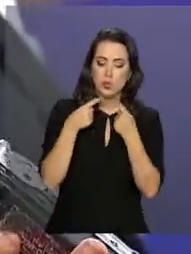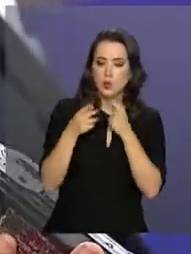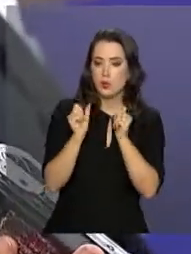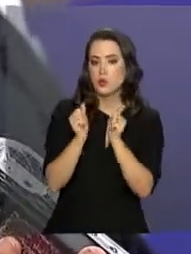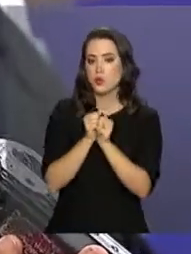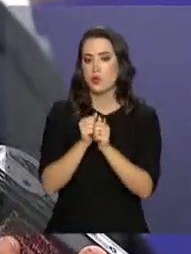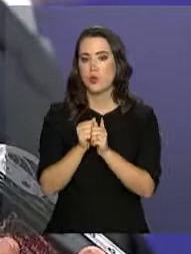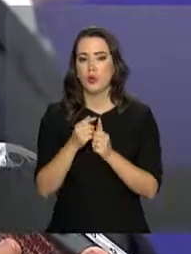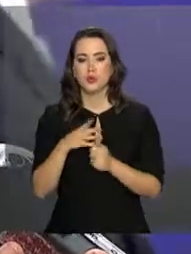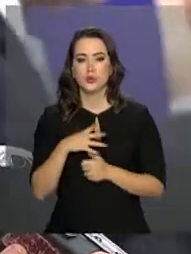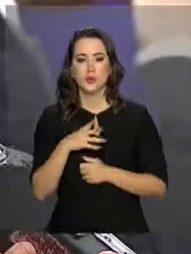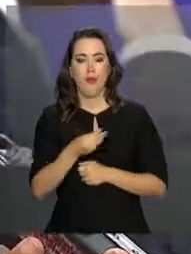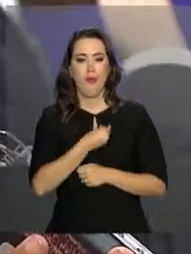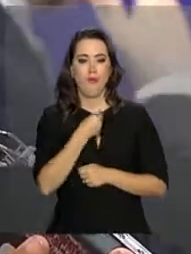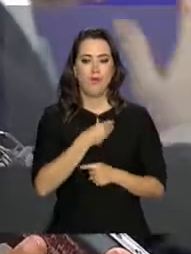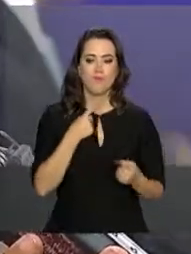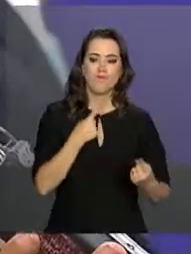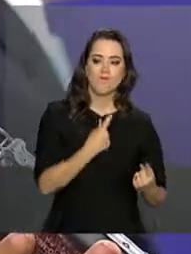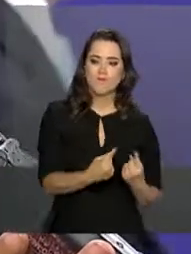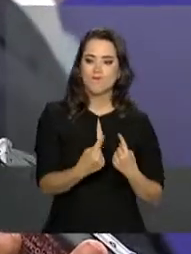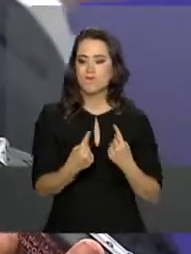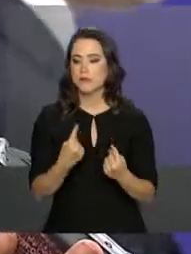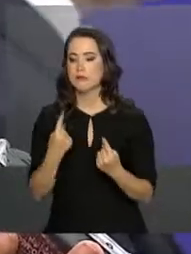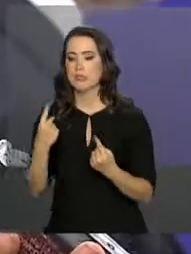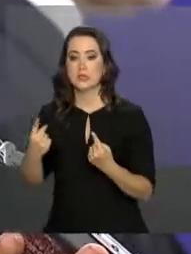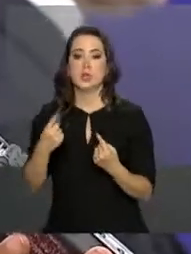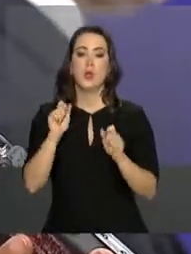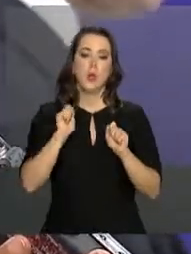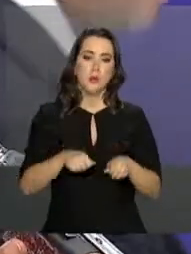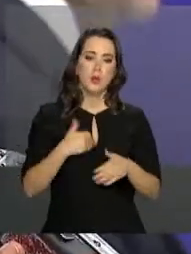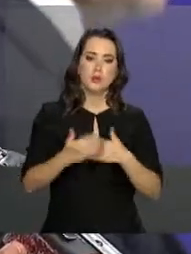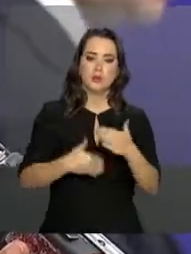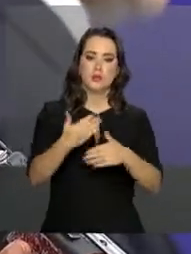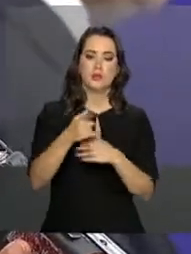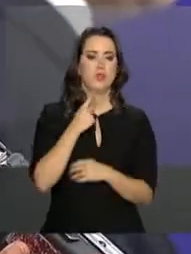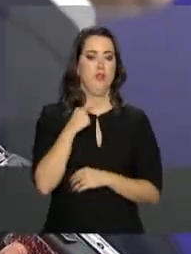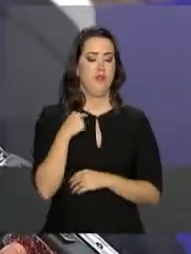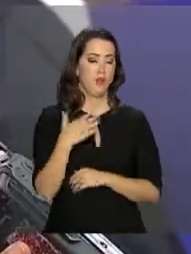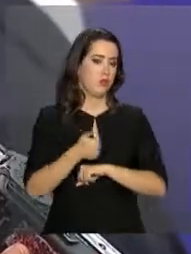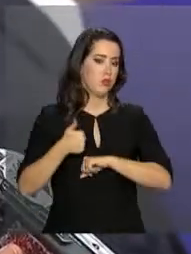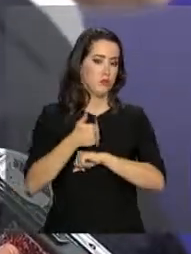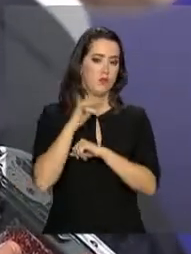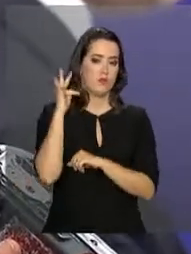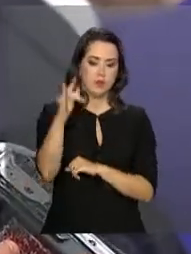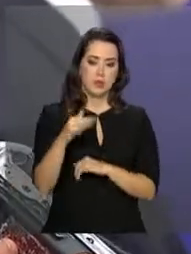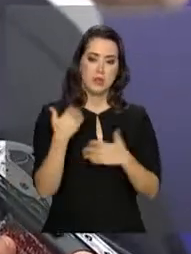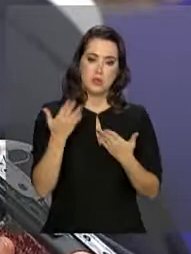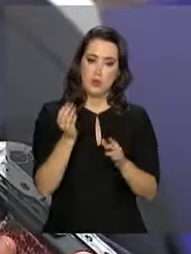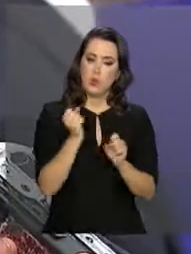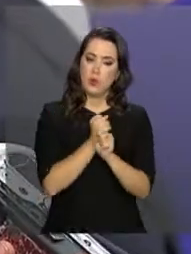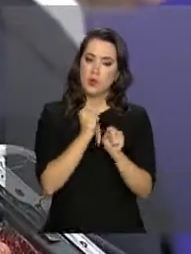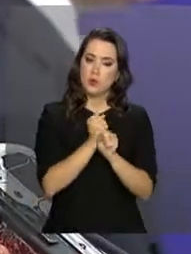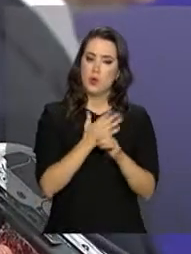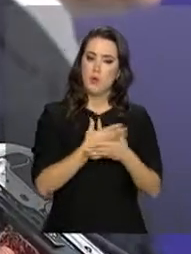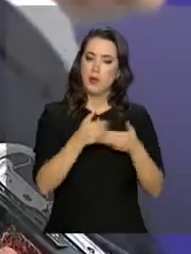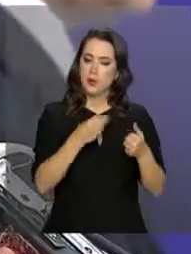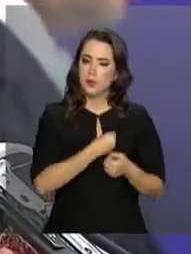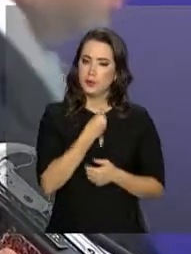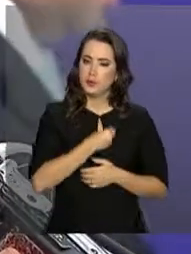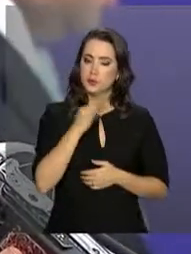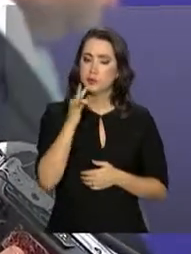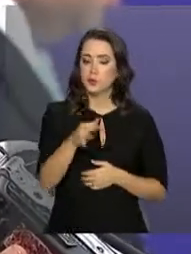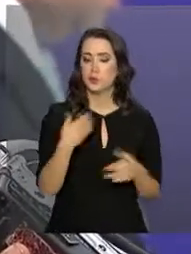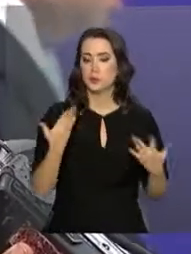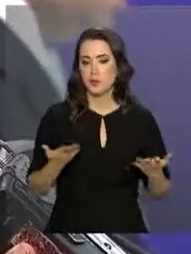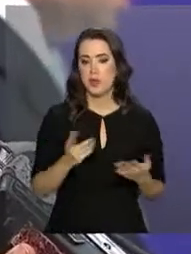projeto individual de cada jovem e que vai poder seguir as suas vocações e com isso construir melhor se o projeto de vida